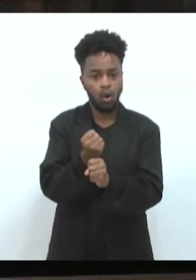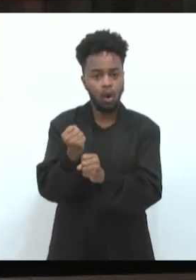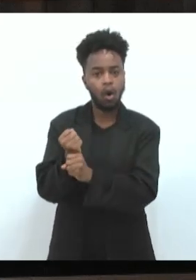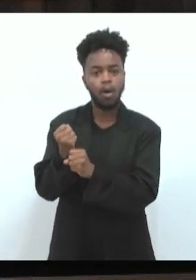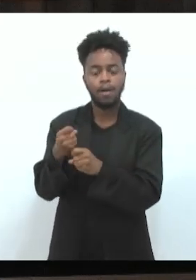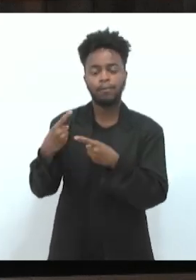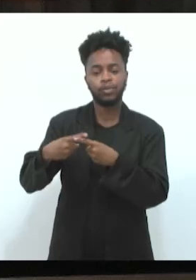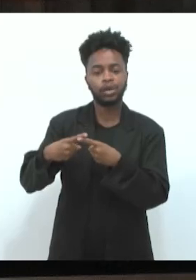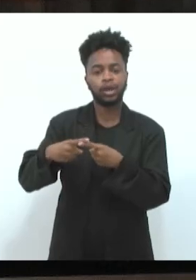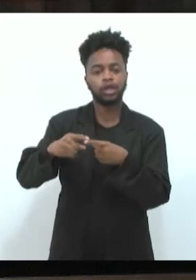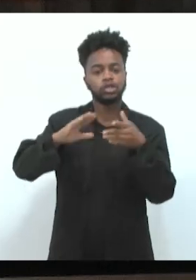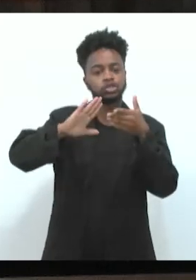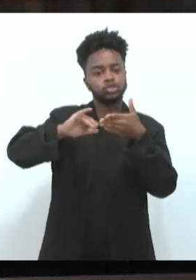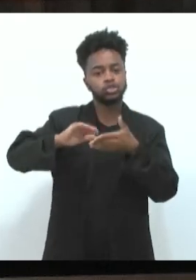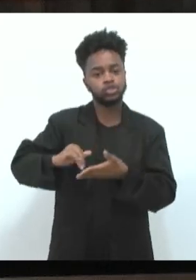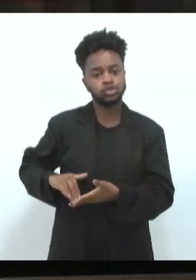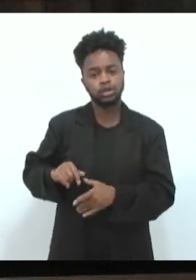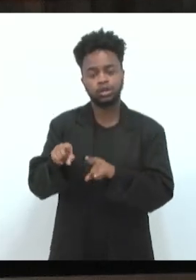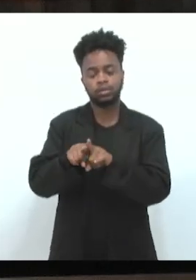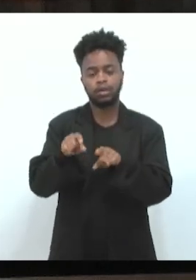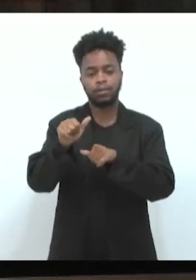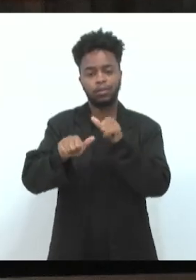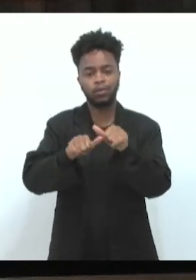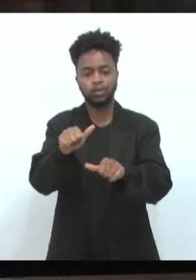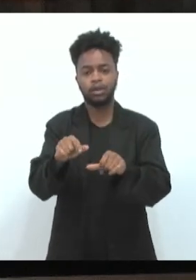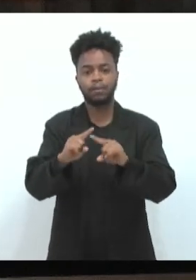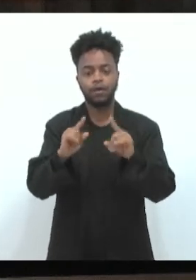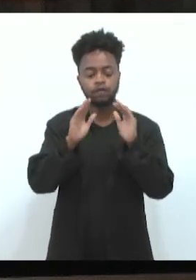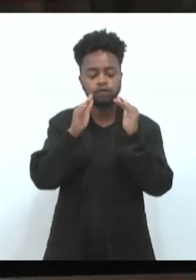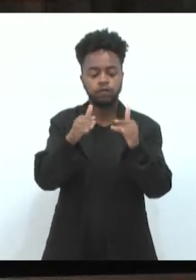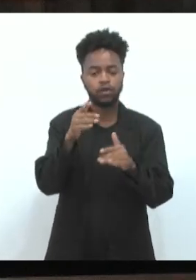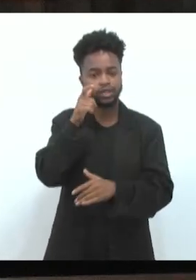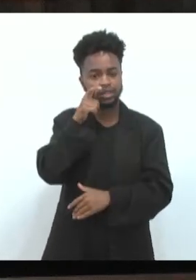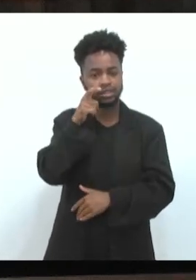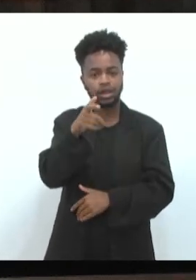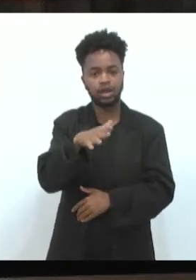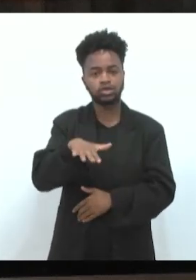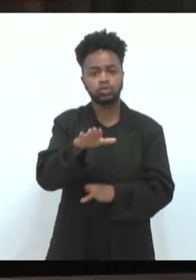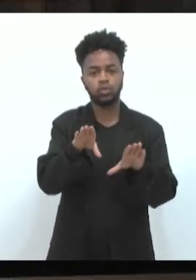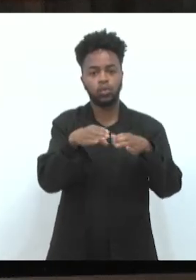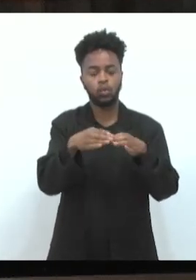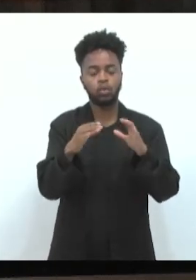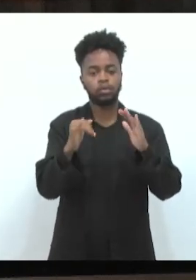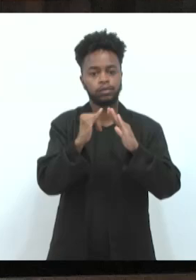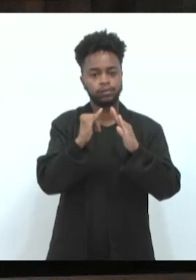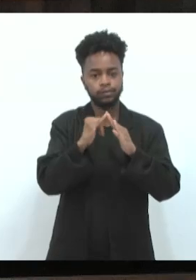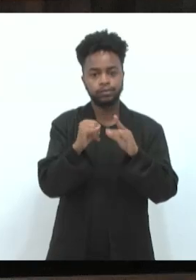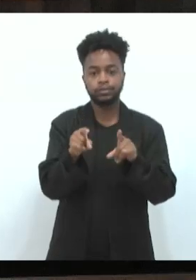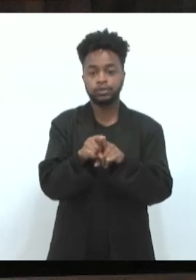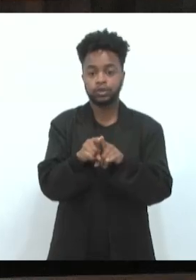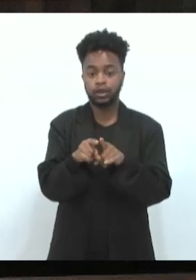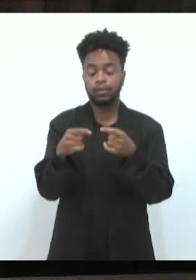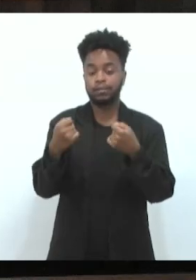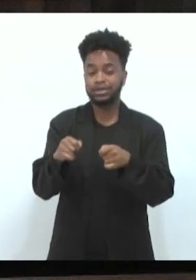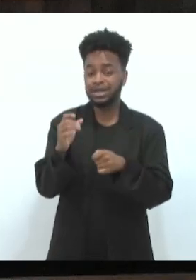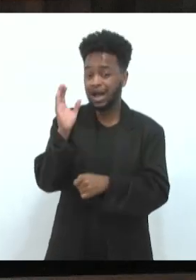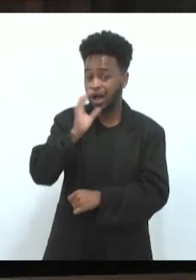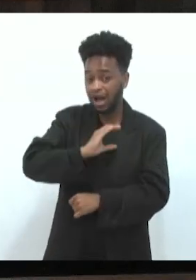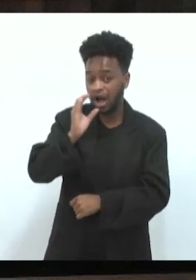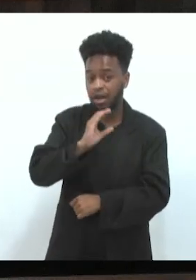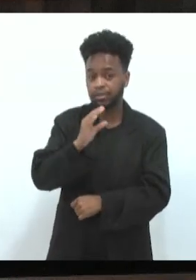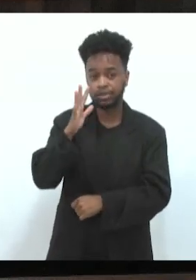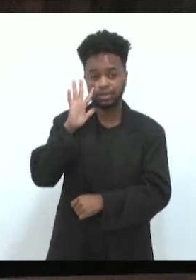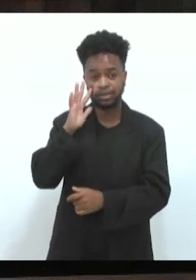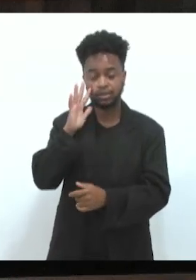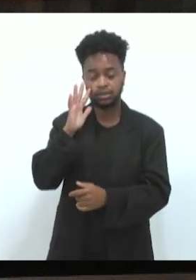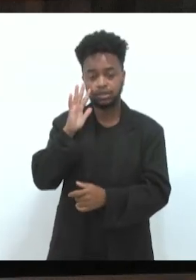sendo desconstruídos e alterados também para os interesses da especulação imobiliária. É para ontem tirar da gaveta o Código